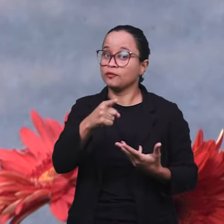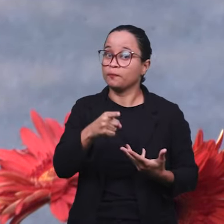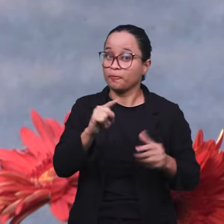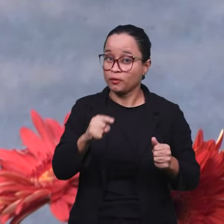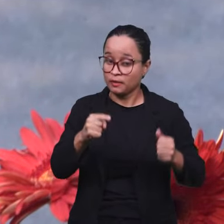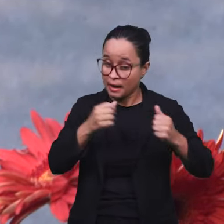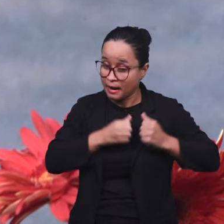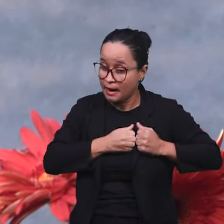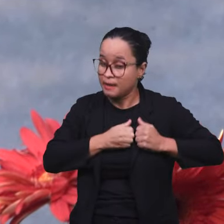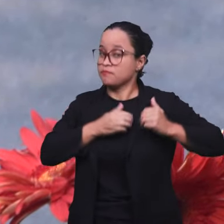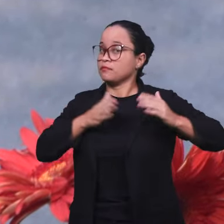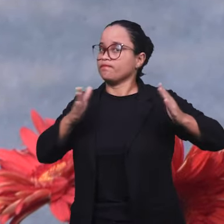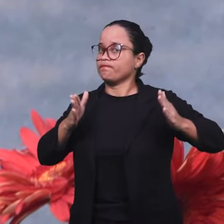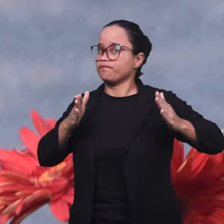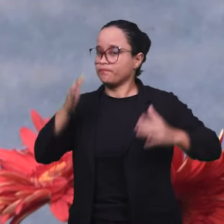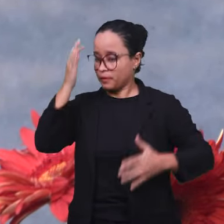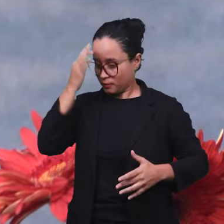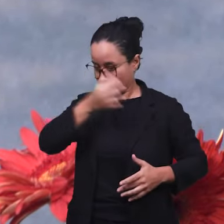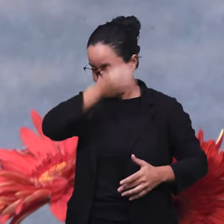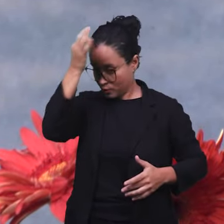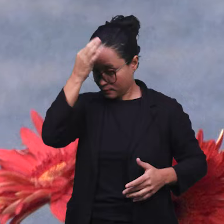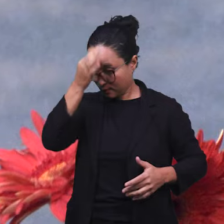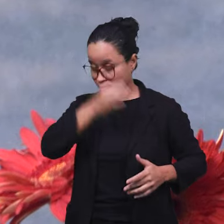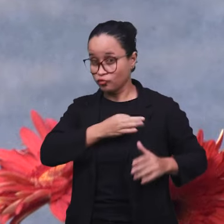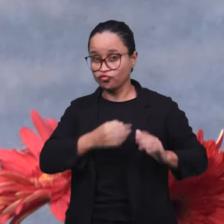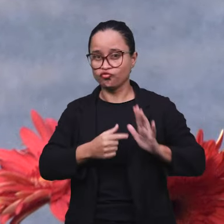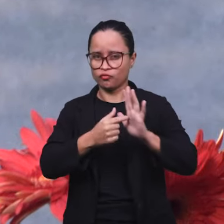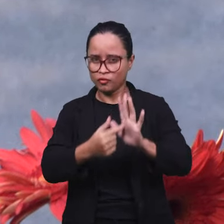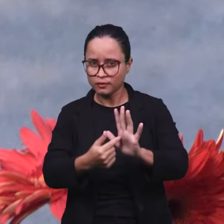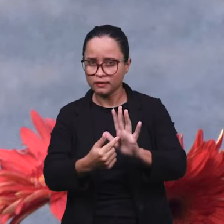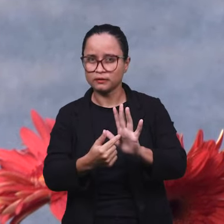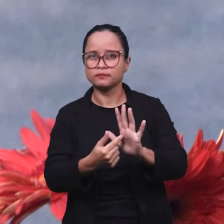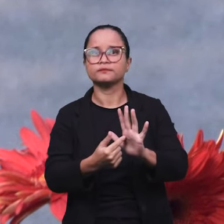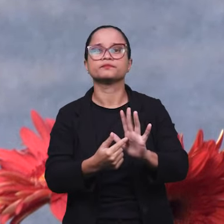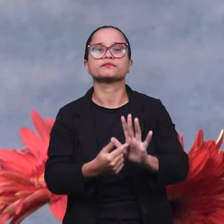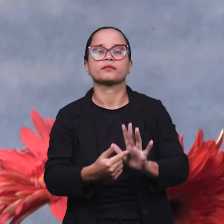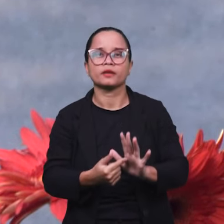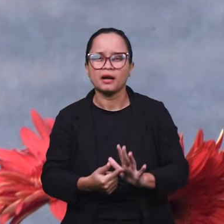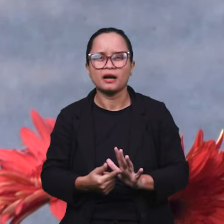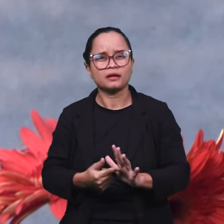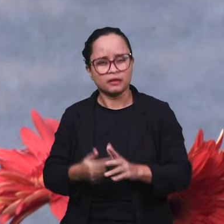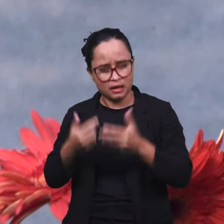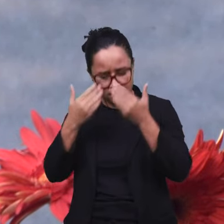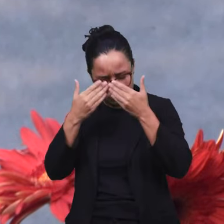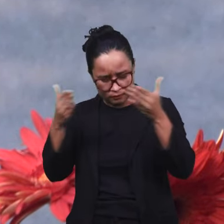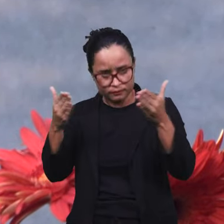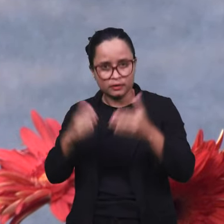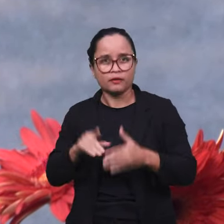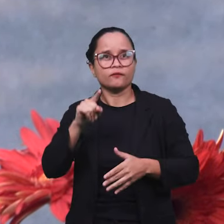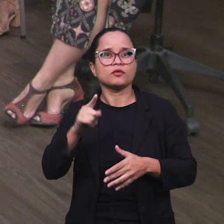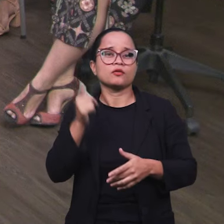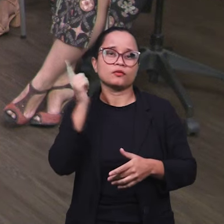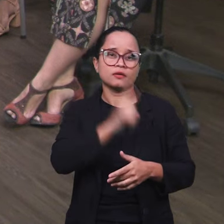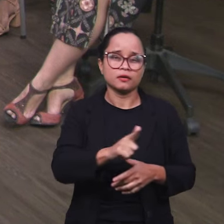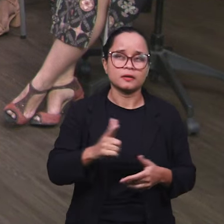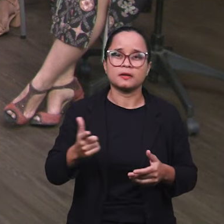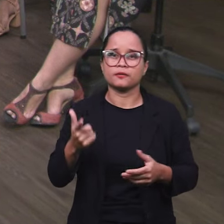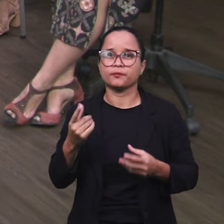dá margem a que o Espírito Santo te prove, te dê os sinais, abra os seus